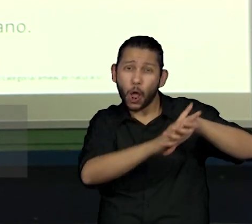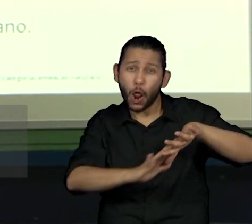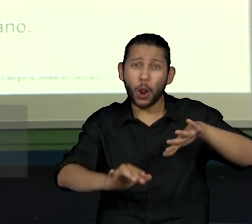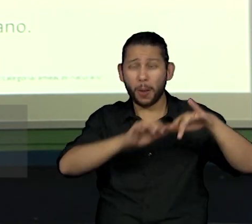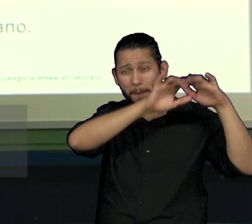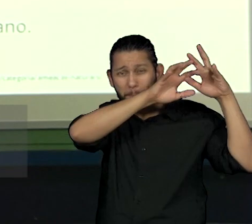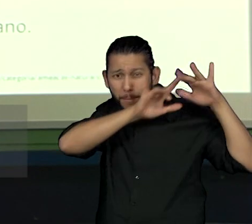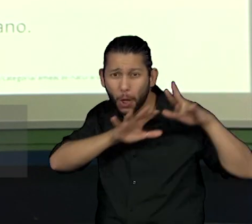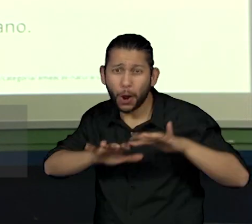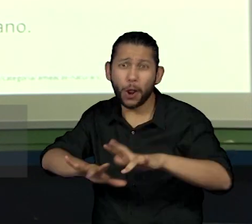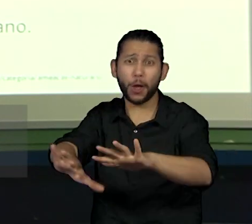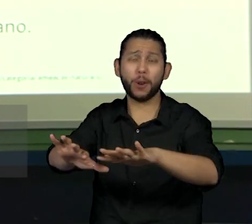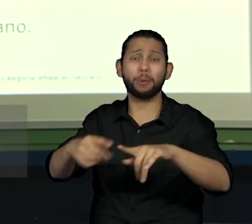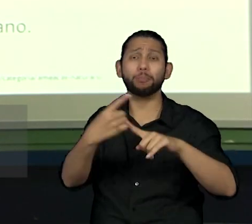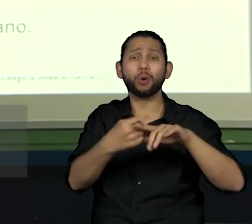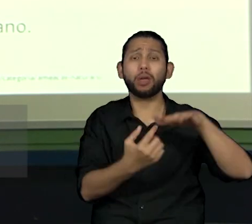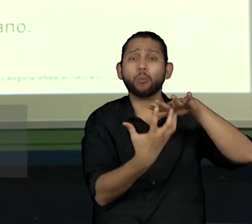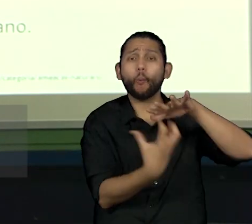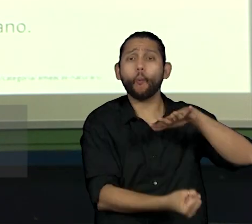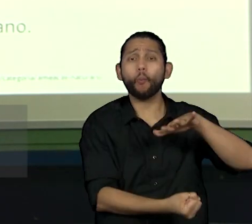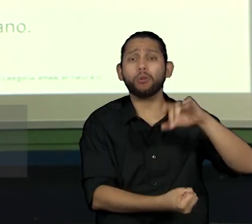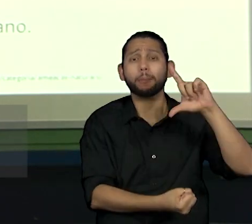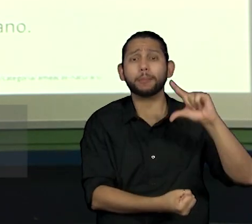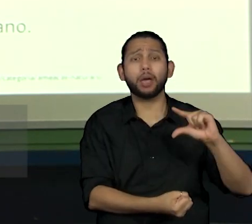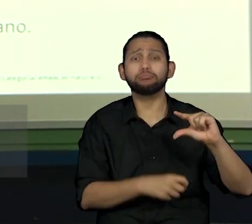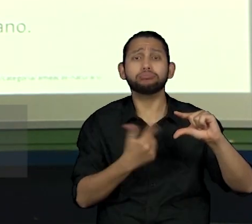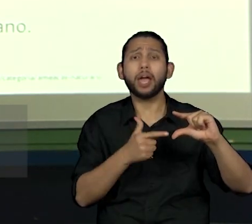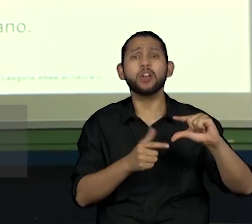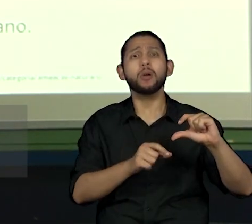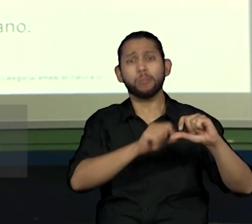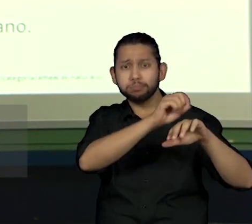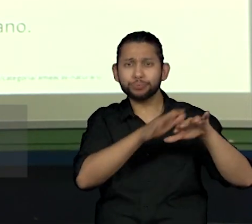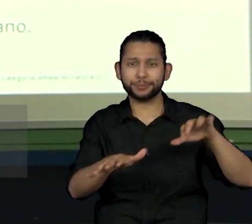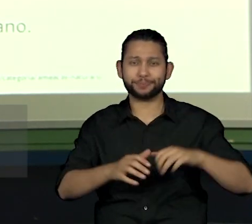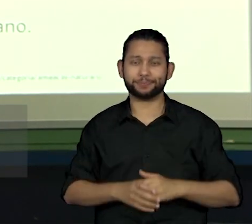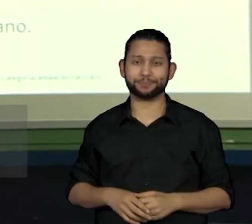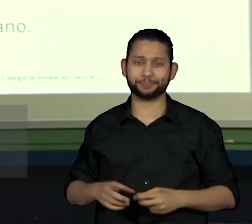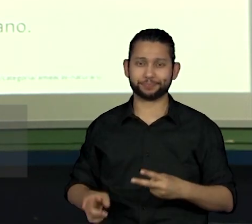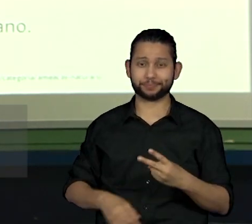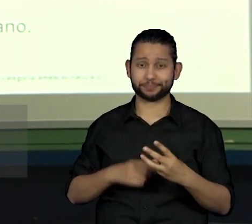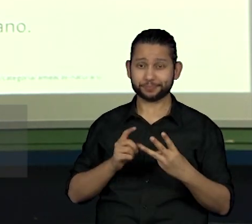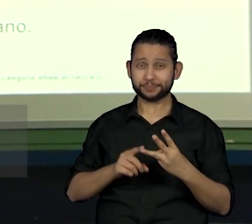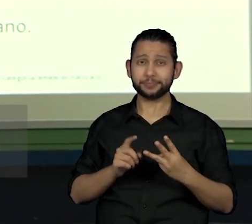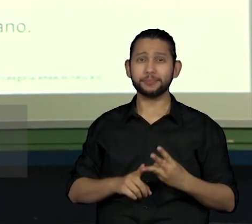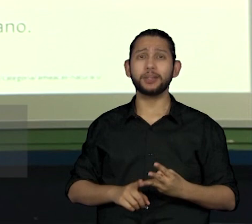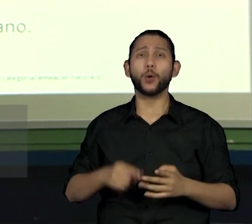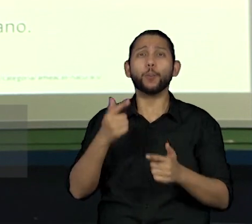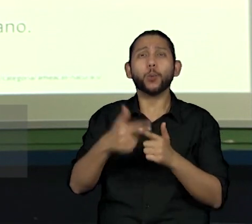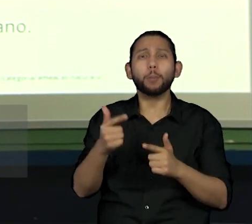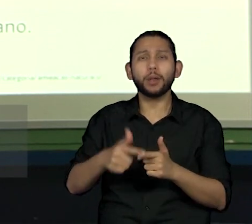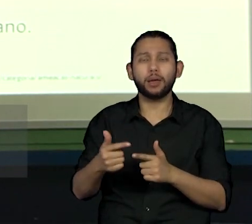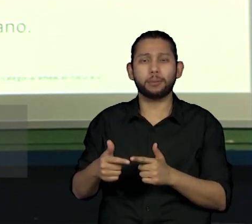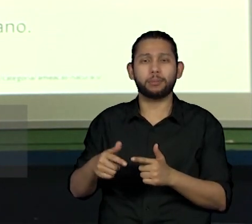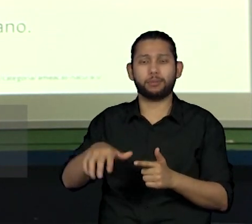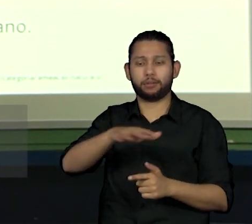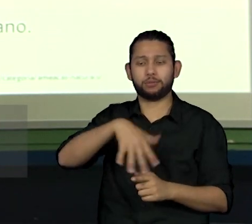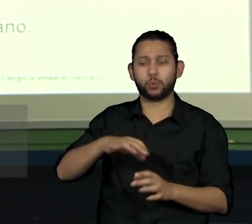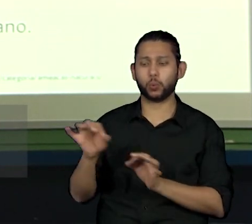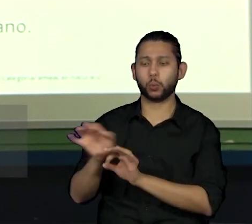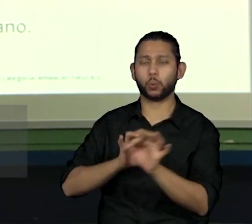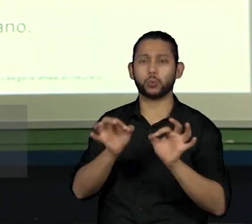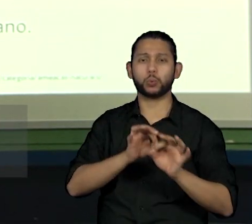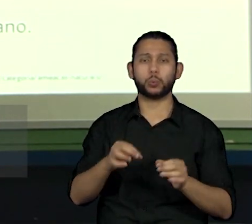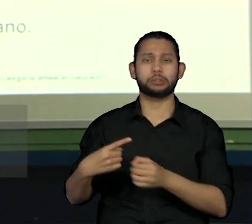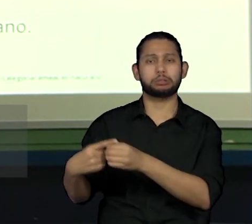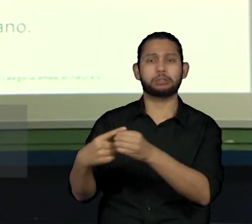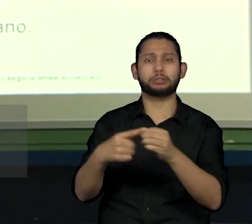arrastar mais terra com mais facilidade. Falha na política de desenvolvimento urbano, ou seja, falta uma